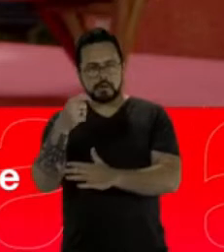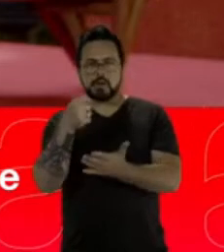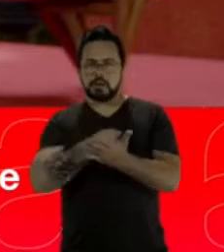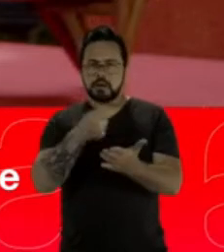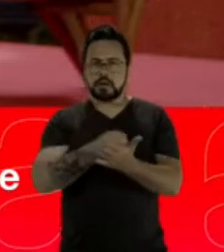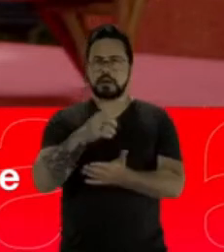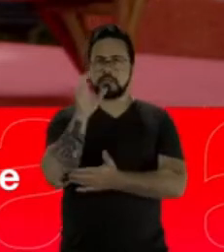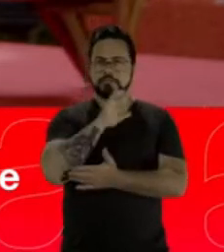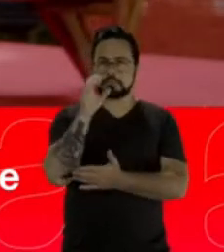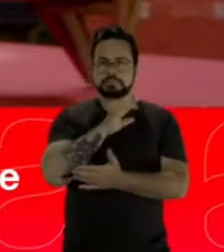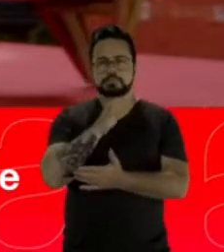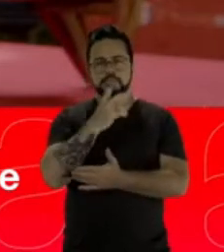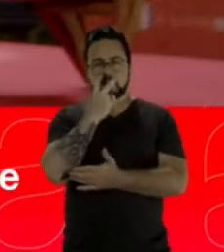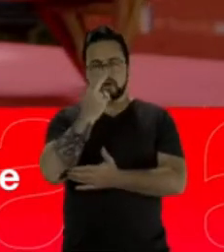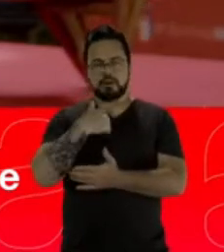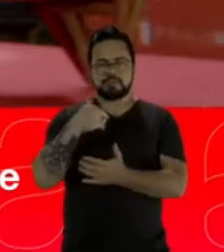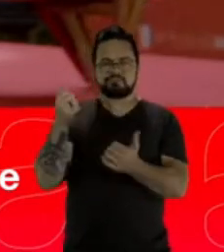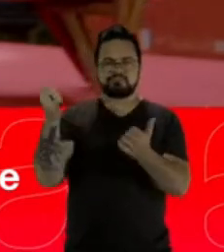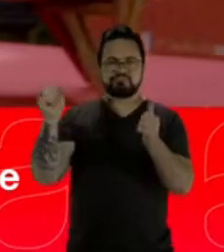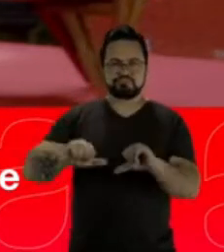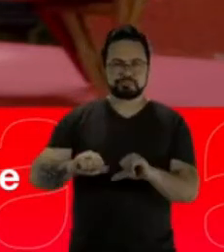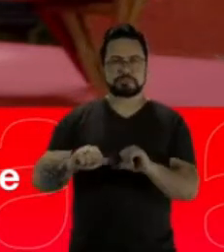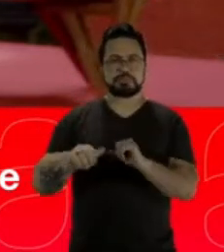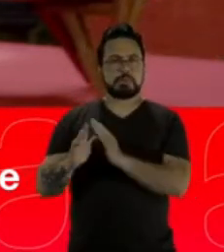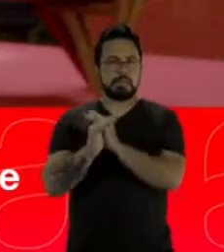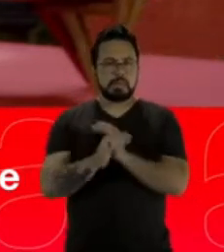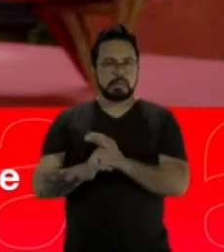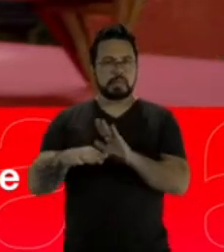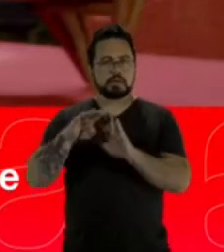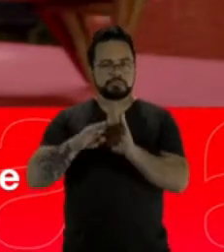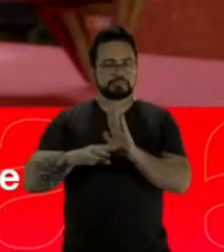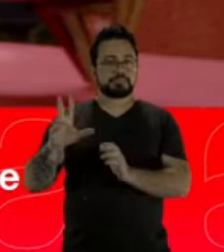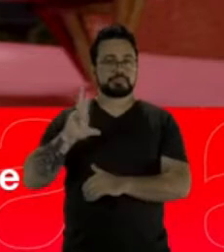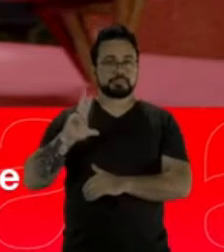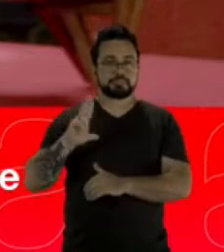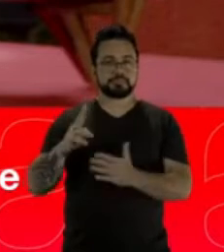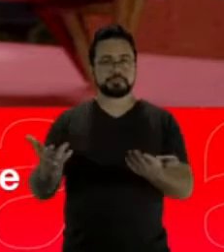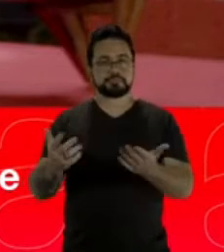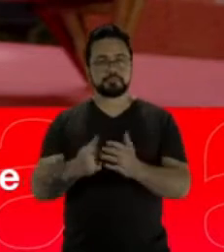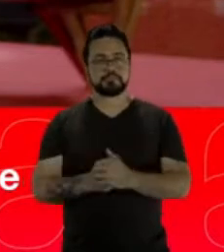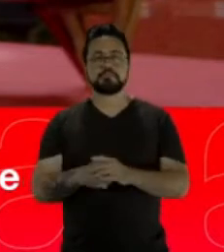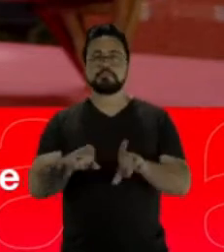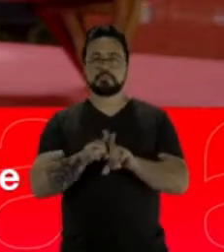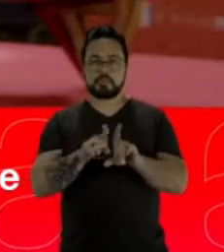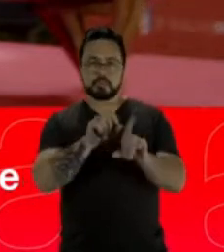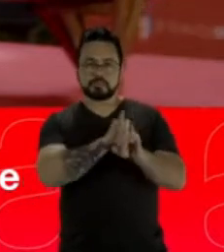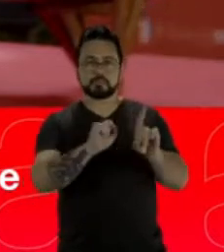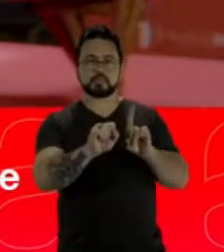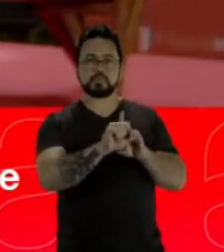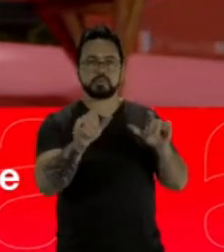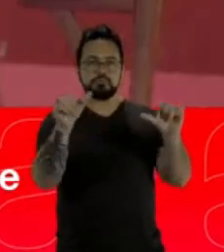todos, a gente acaba se afogando também dentro das nossas próprias pautas, às vezes até pessoais, sociais,